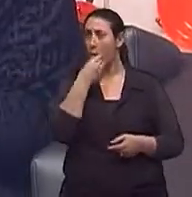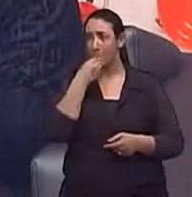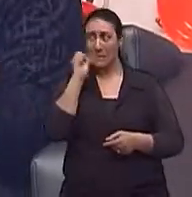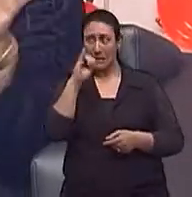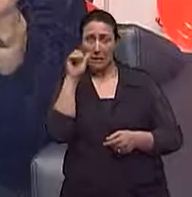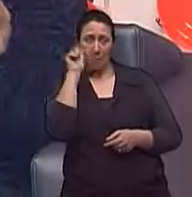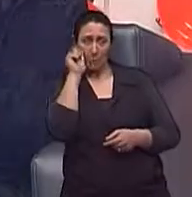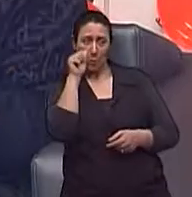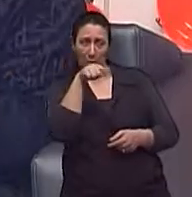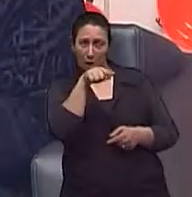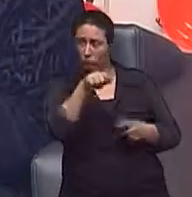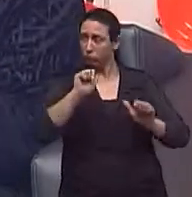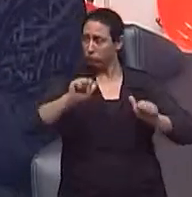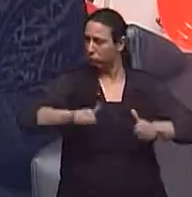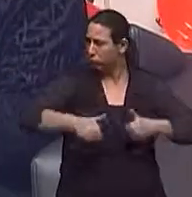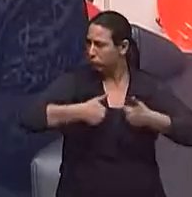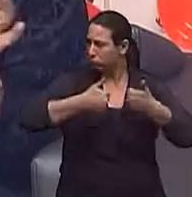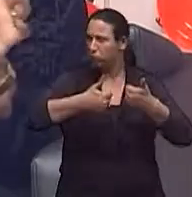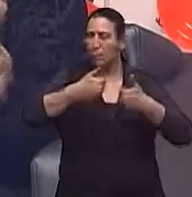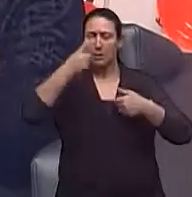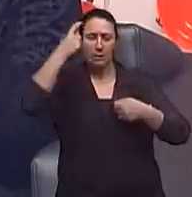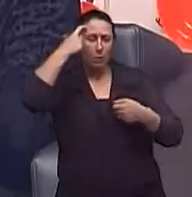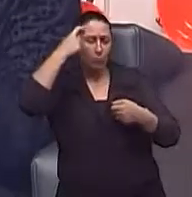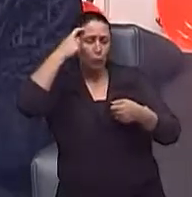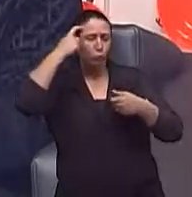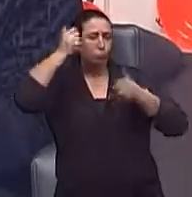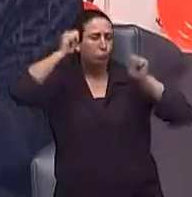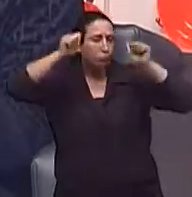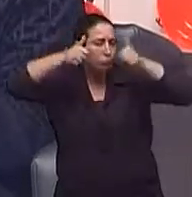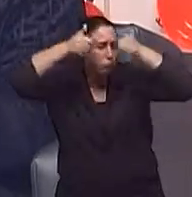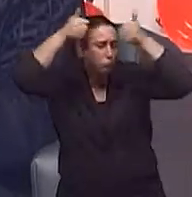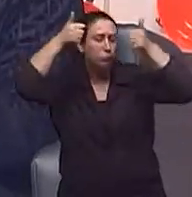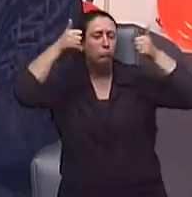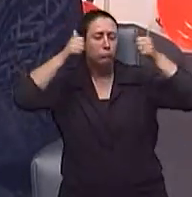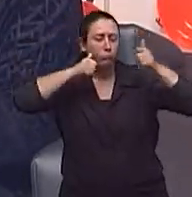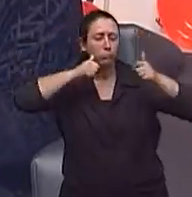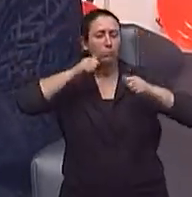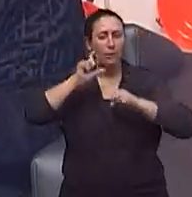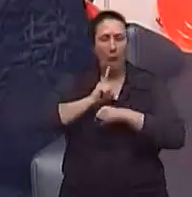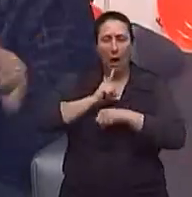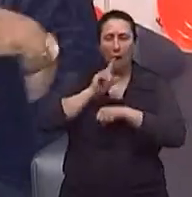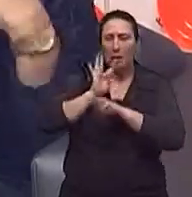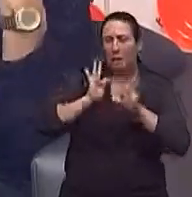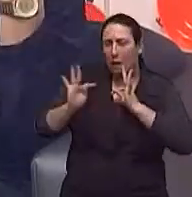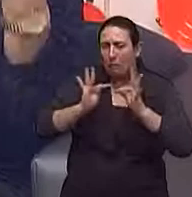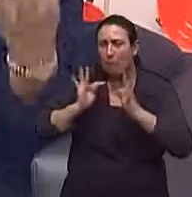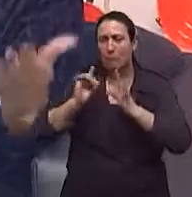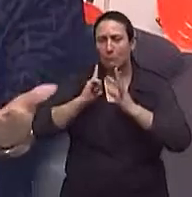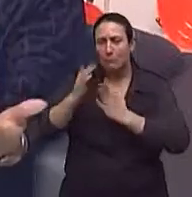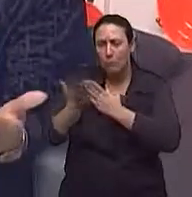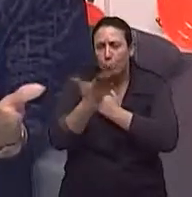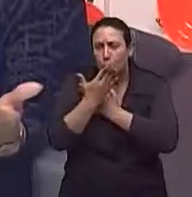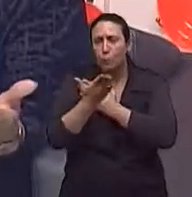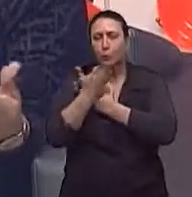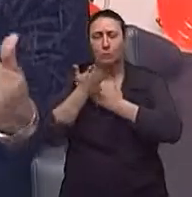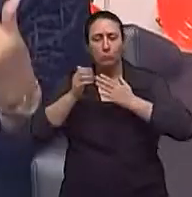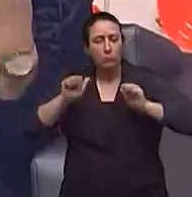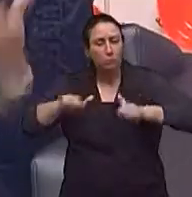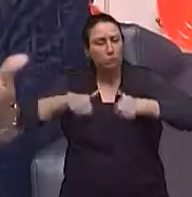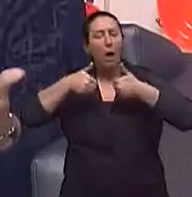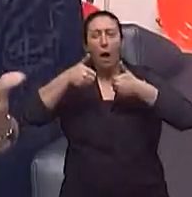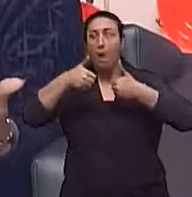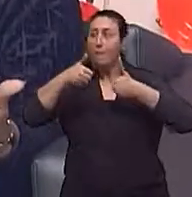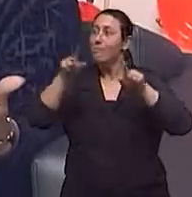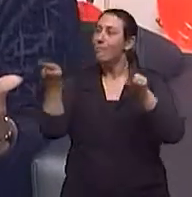mulheres com a saúde mental melhor as mulheres sendo tratadas desta forma elas vão ter um retorno melhor